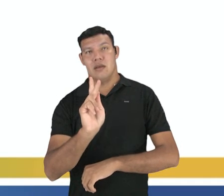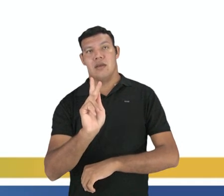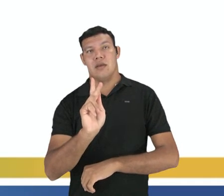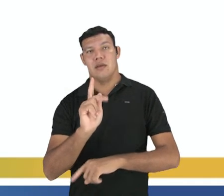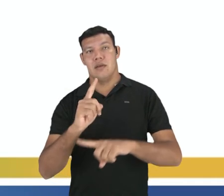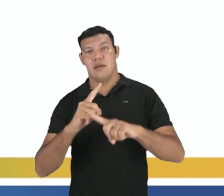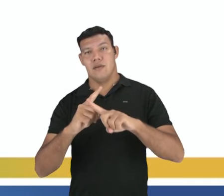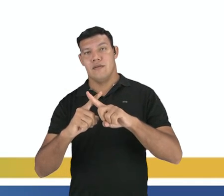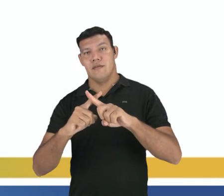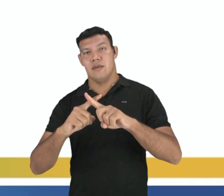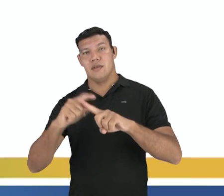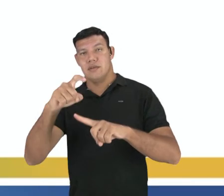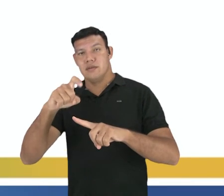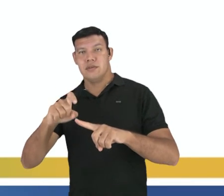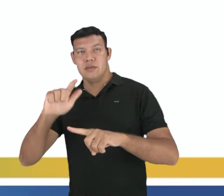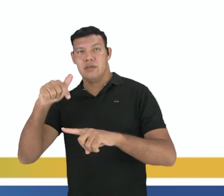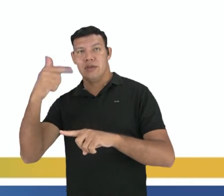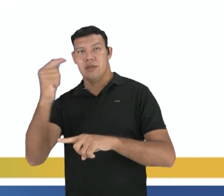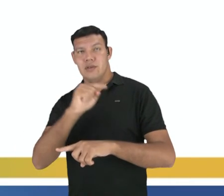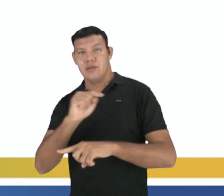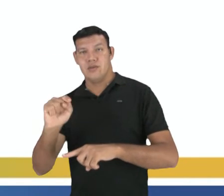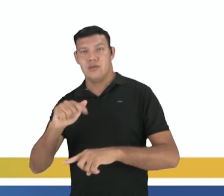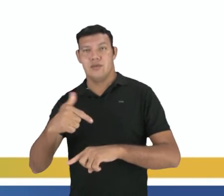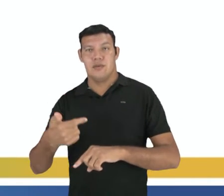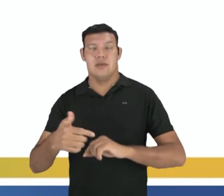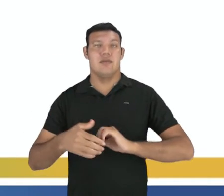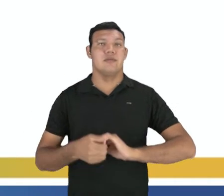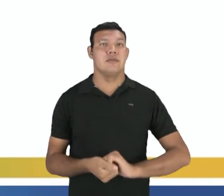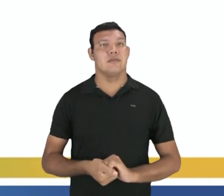k x ao quadrado sobre 21